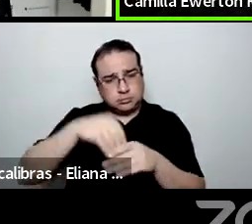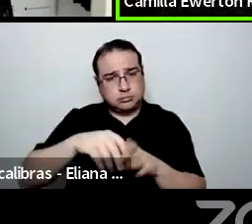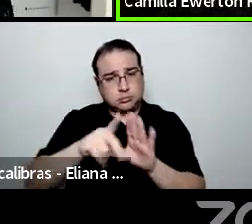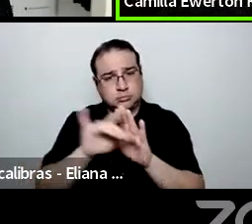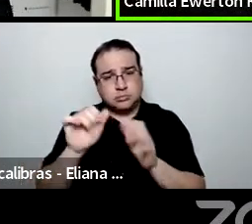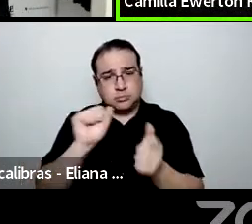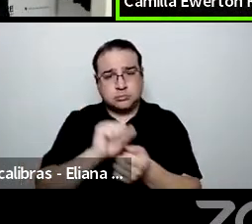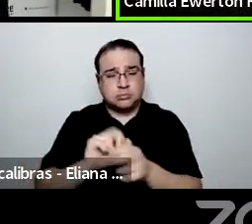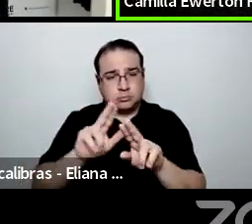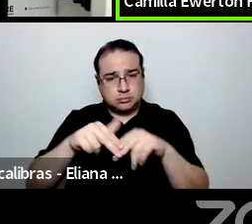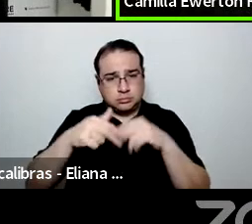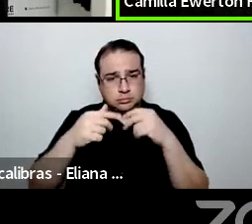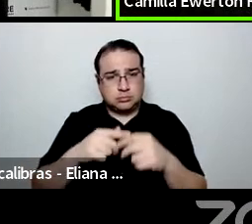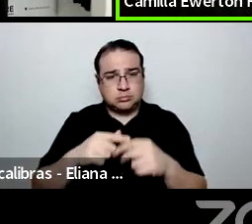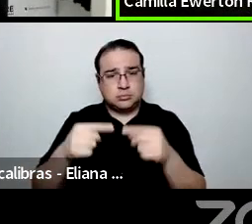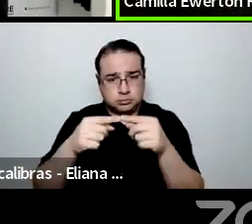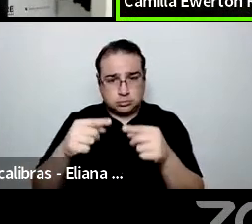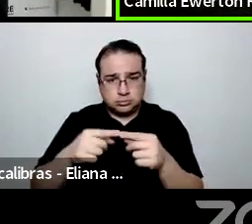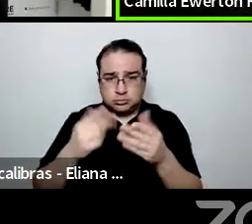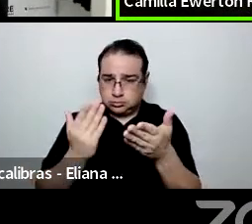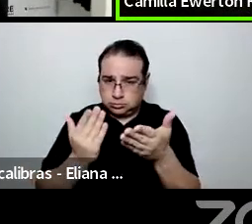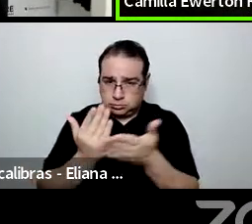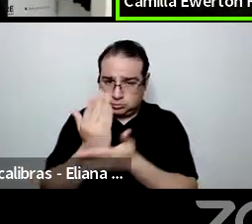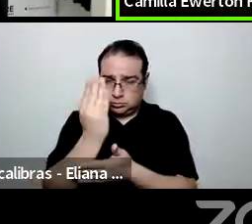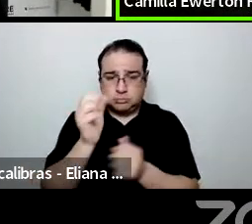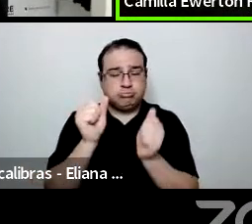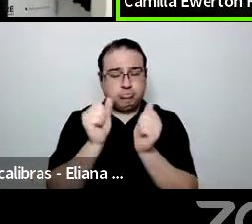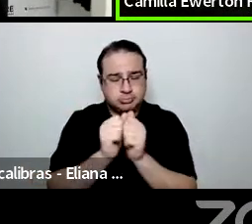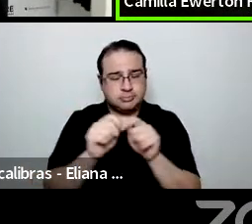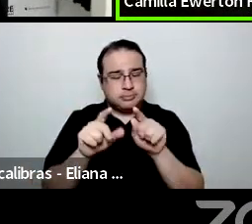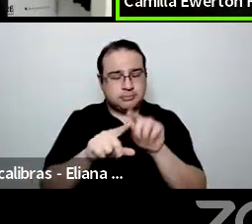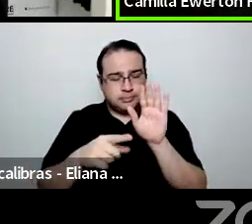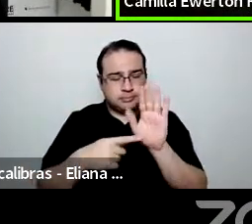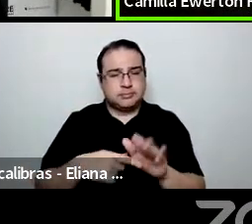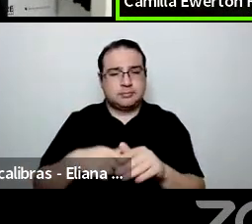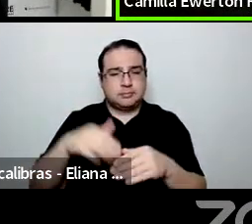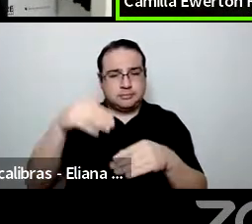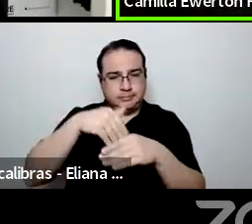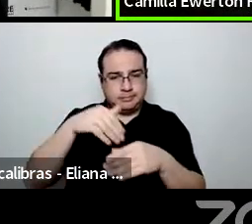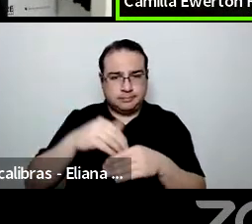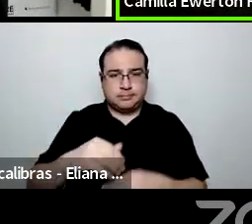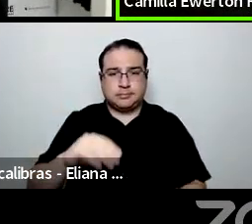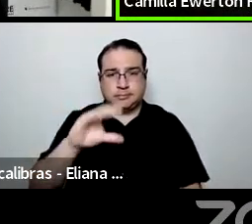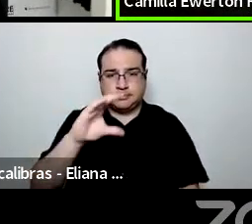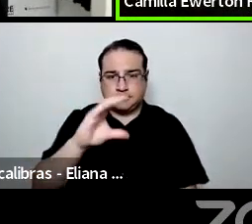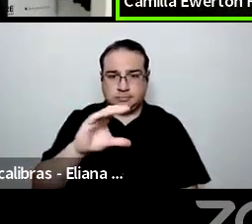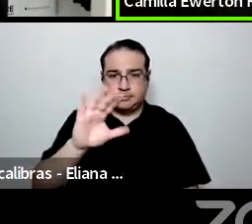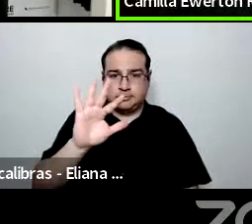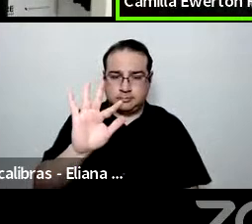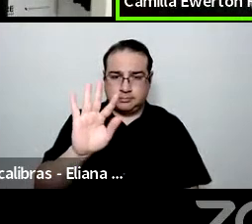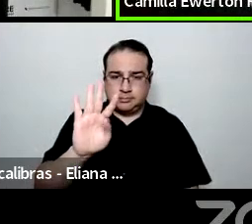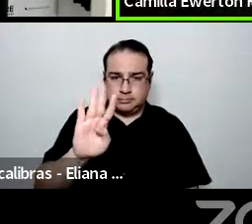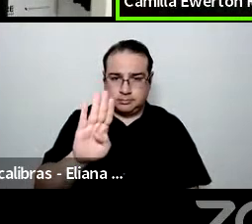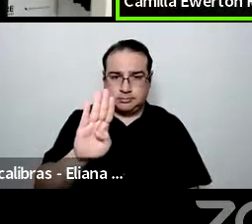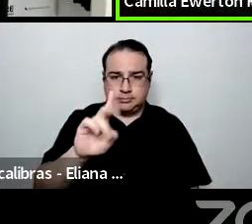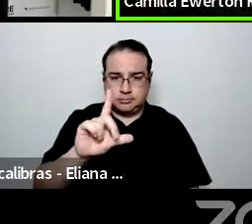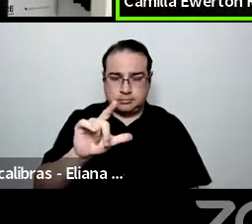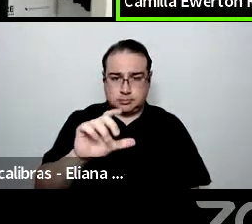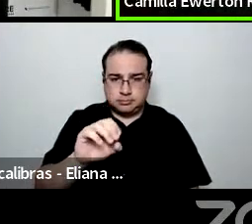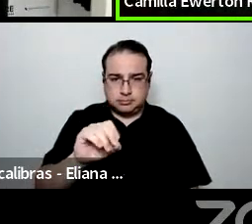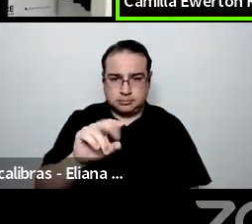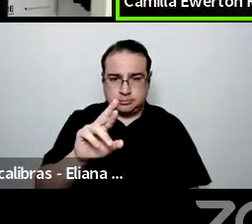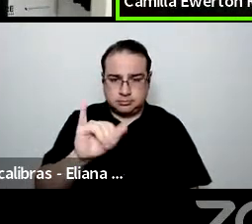razão pela qual defiro o registro da candidatura e pagam digital de meio Xavier bem da luz ao carros da